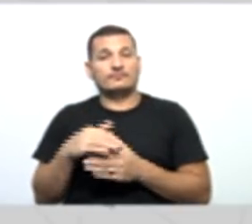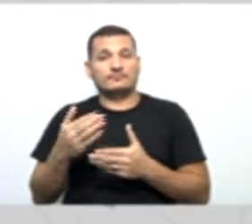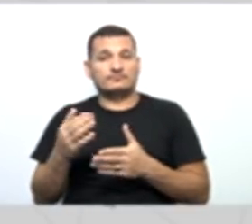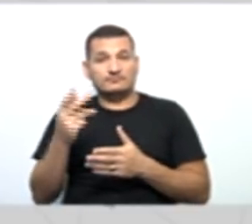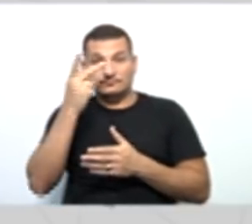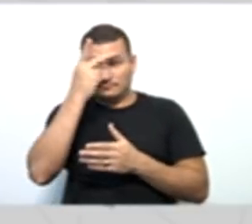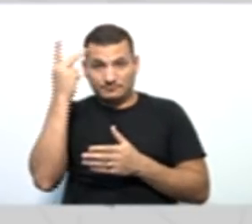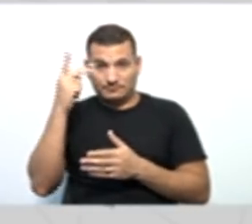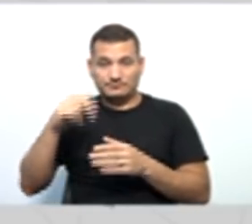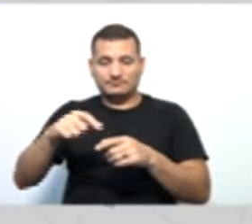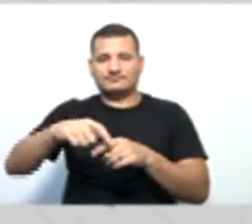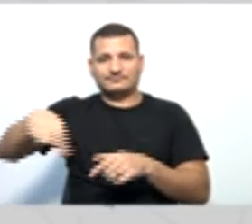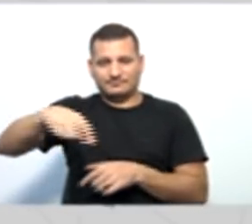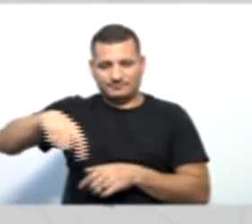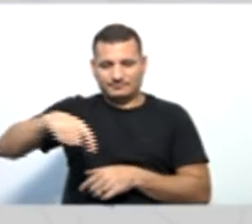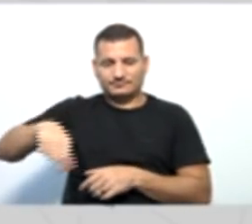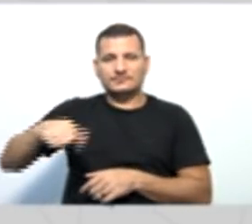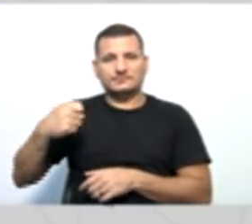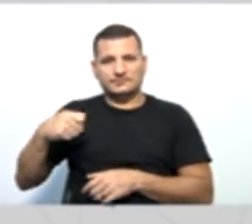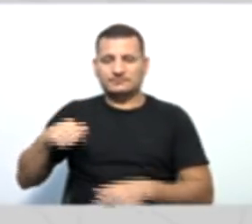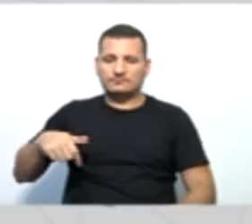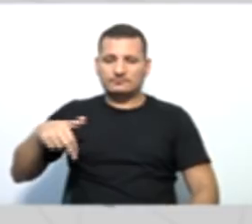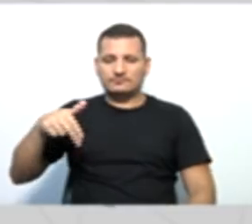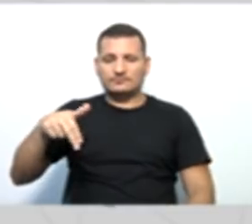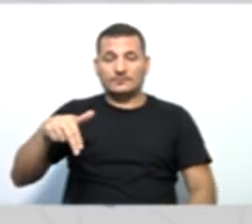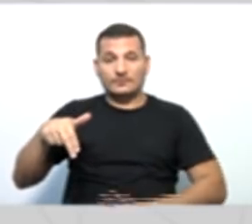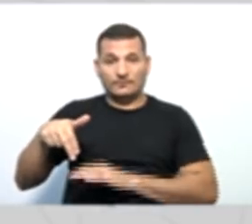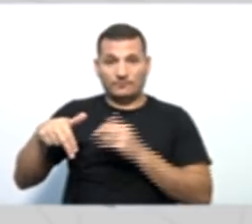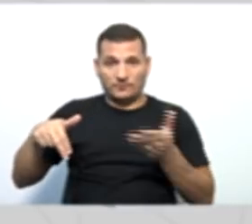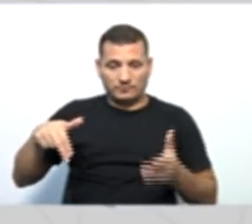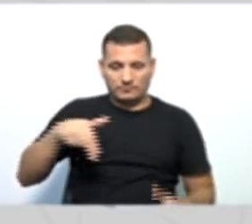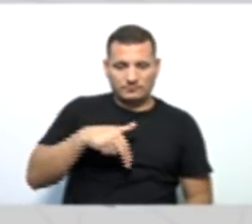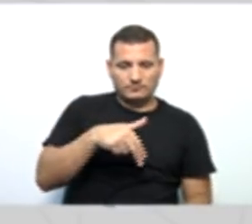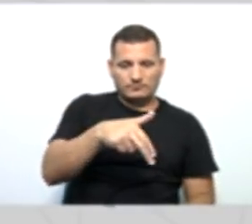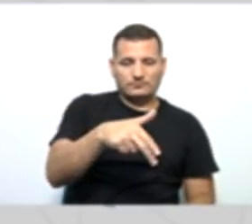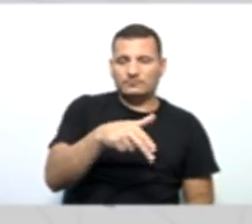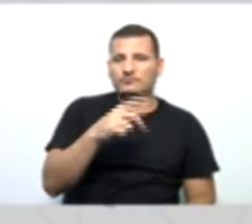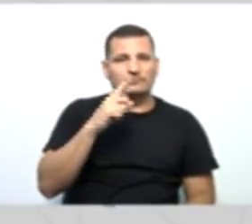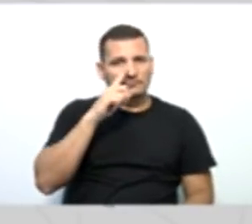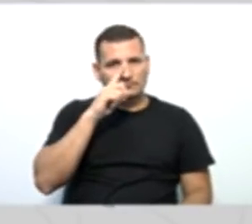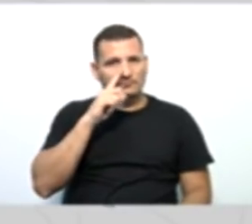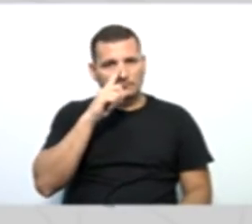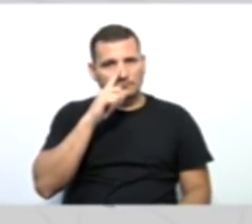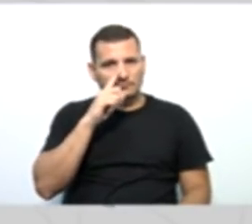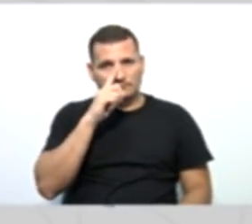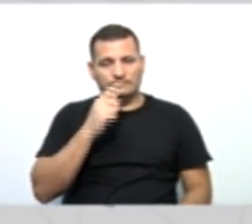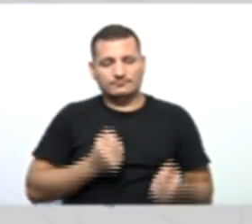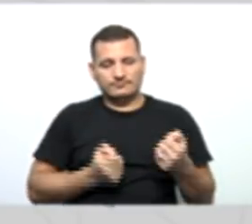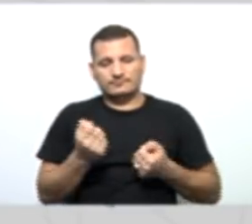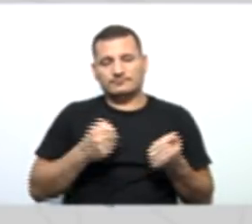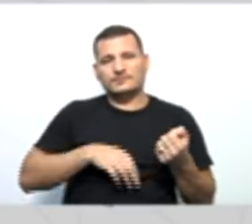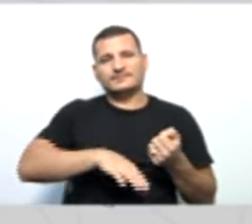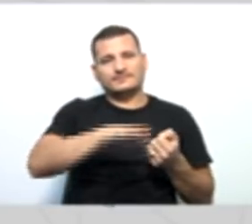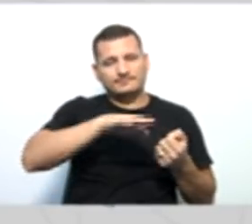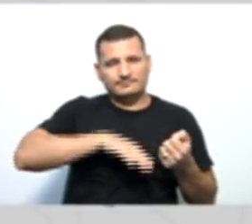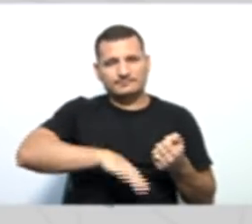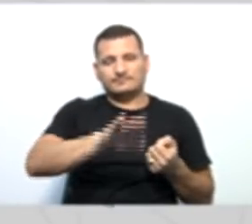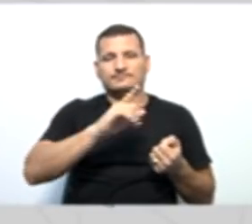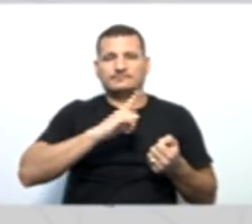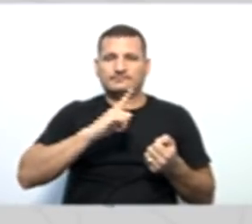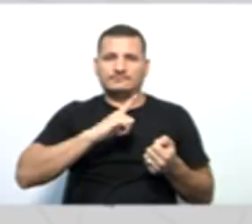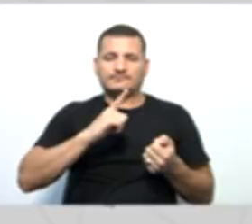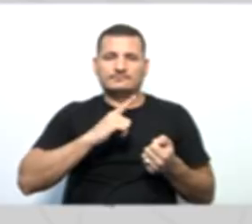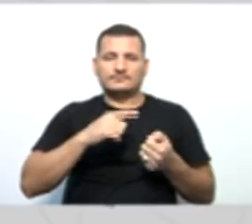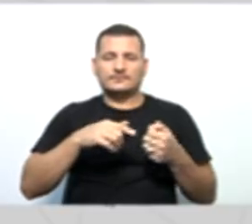pedestre, ele tem que andar por certas faixas, ele não pode andar fora dessa faixa, por quê? Porque ali ao lado passam carros, passam veículos em